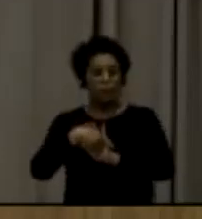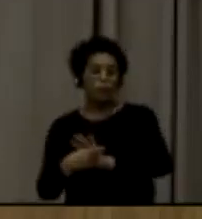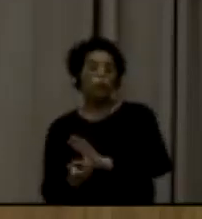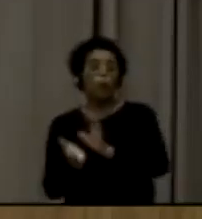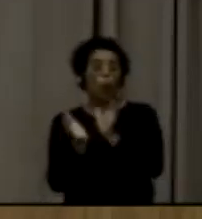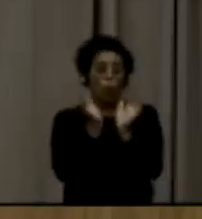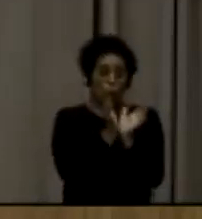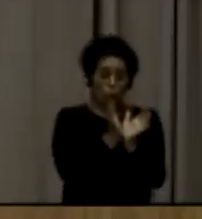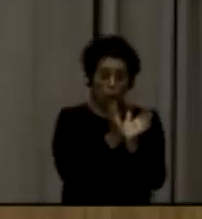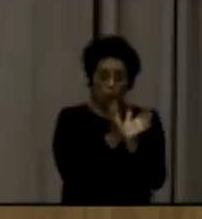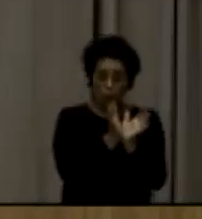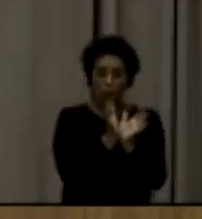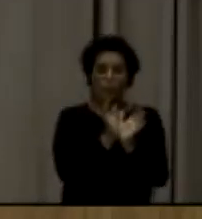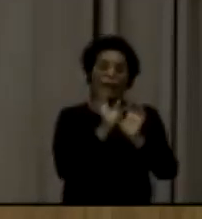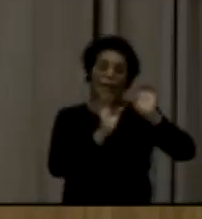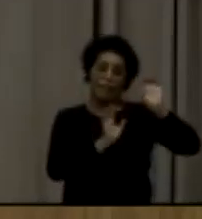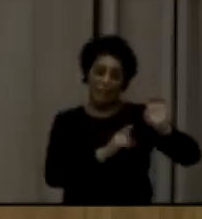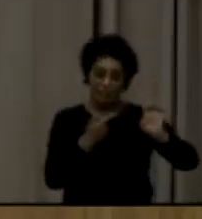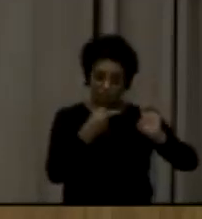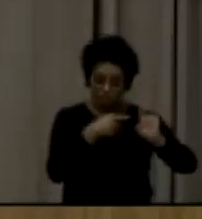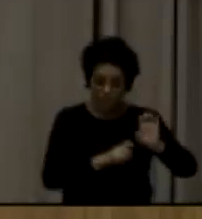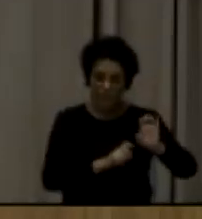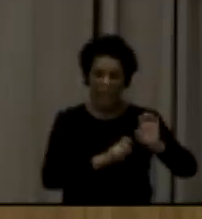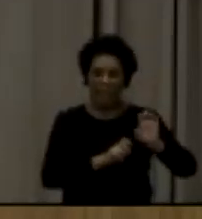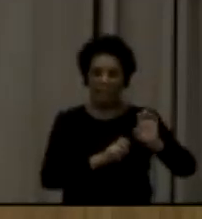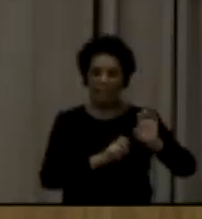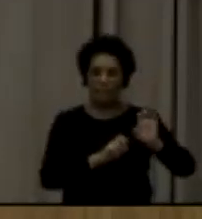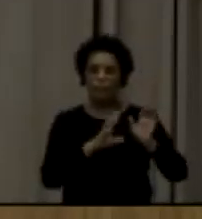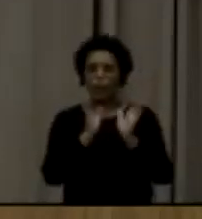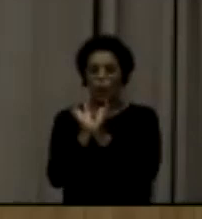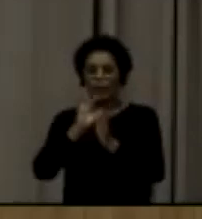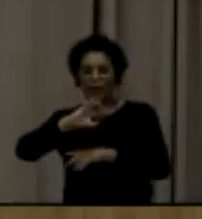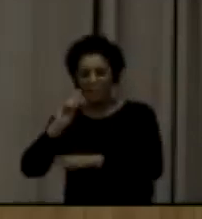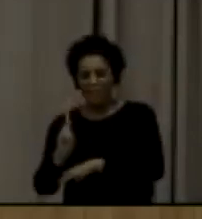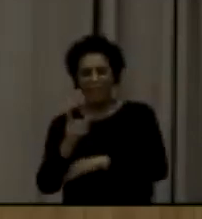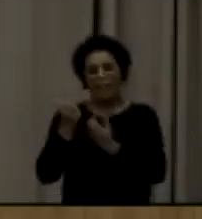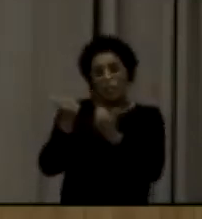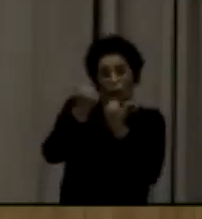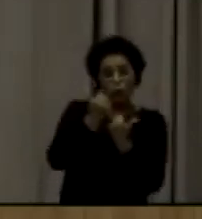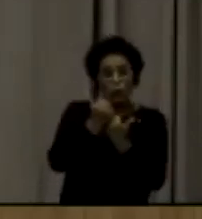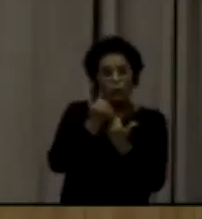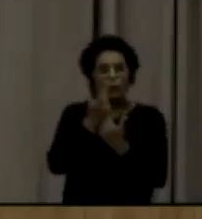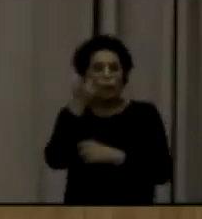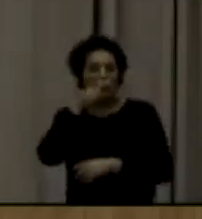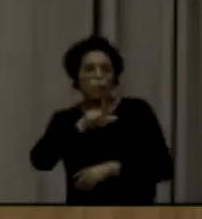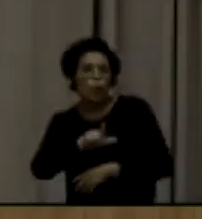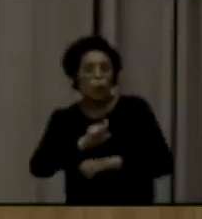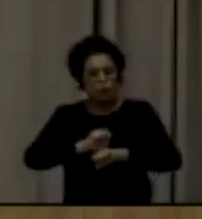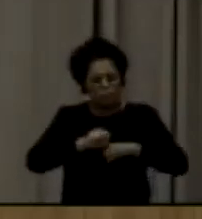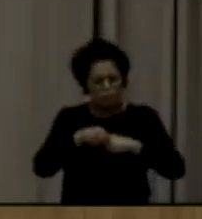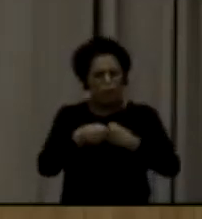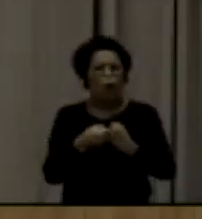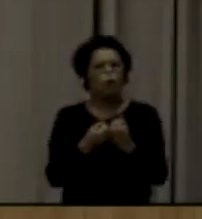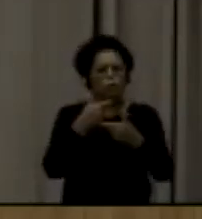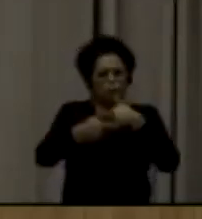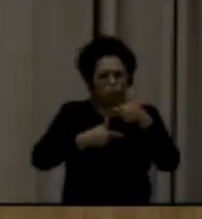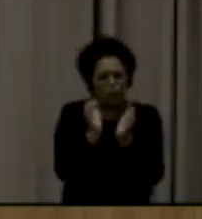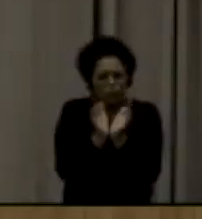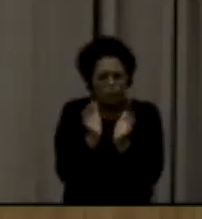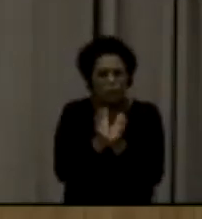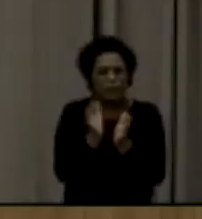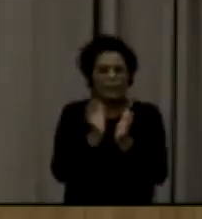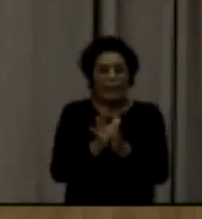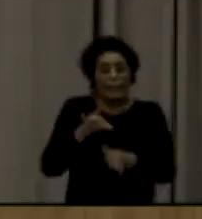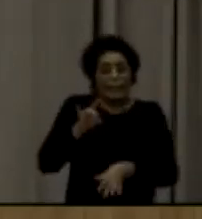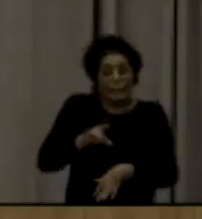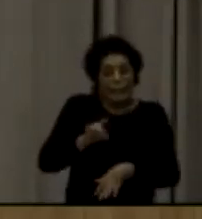ultradireita. Porque perdeu também o sentido, então era substituída por uma outra força que é muito mais